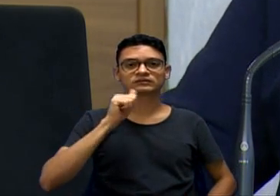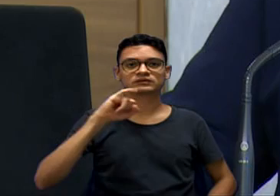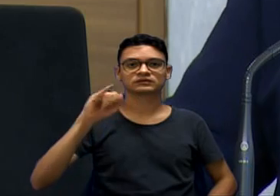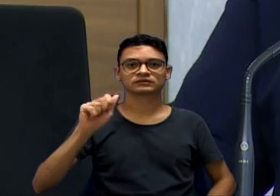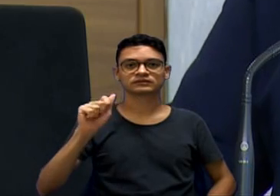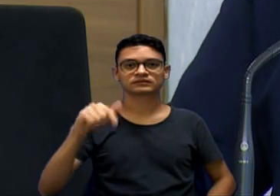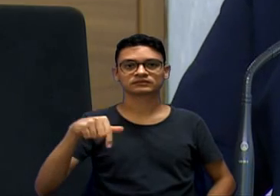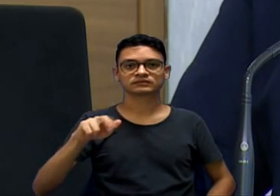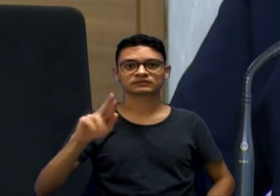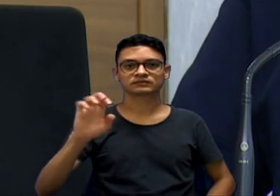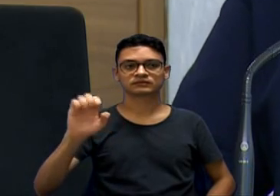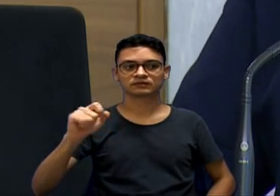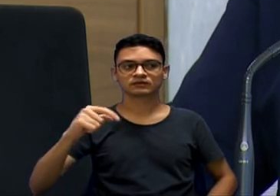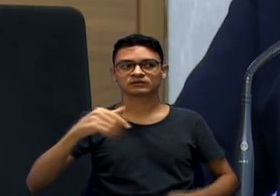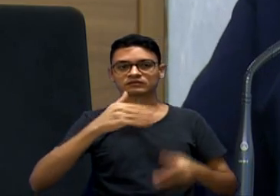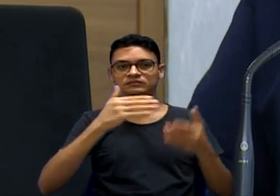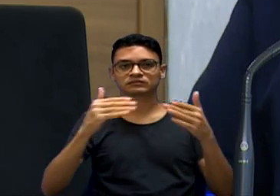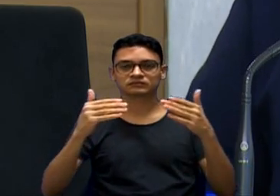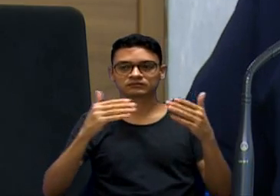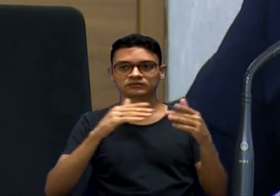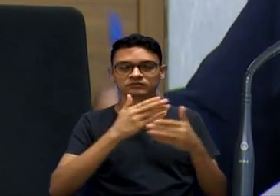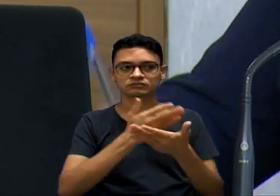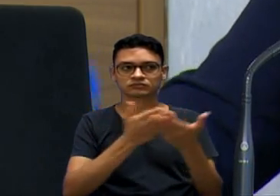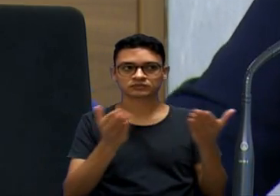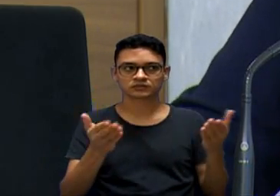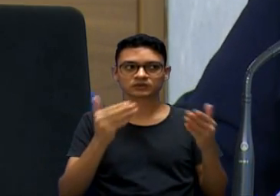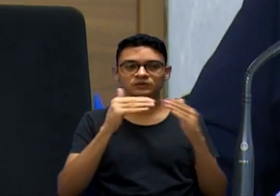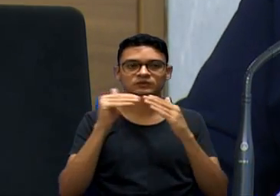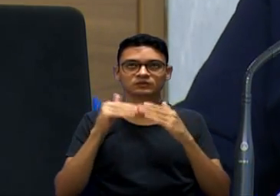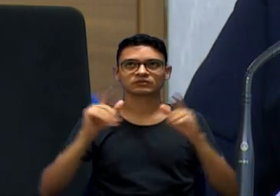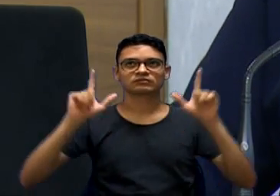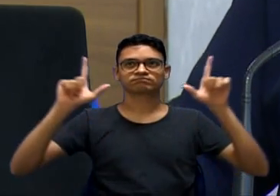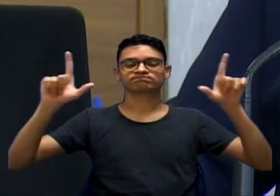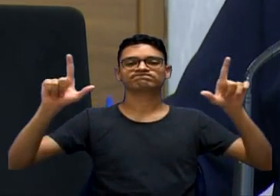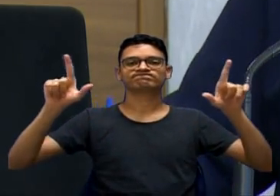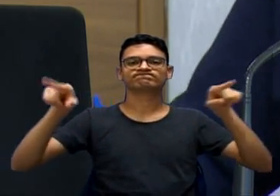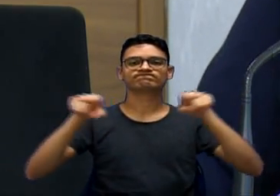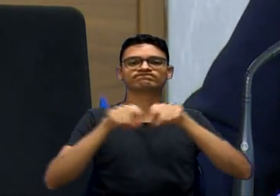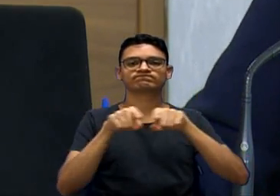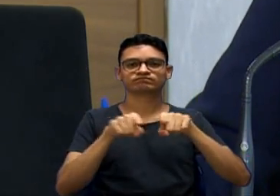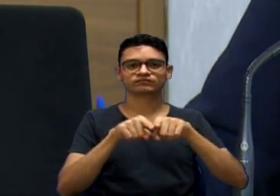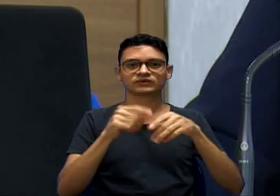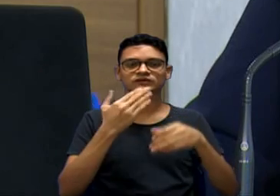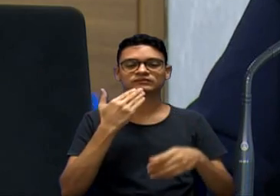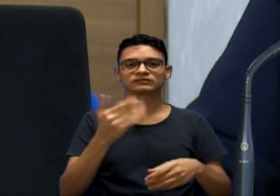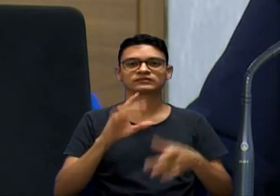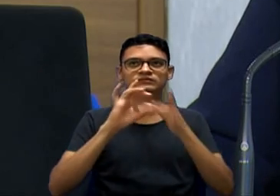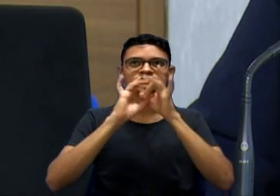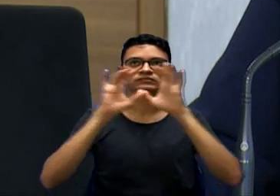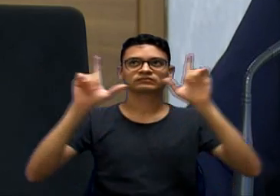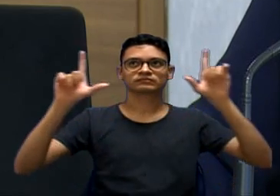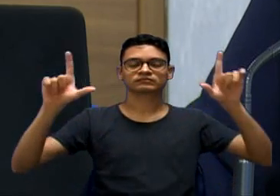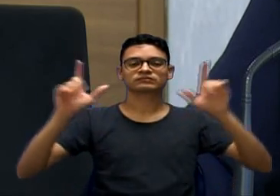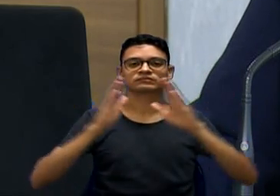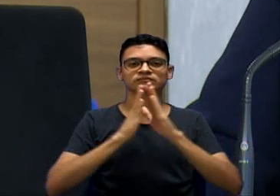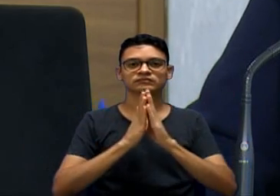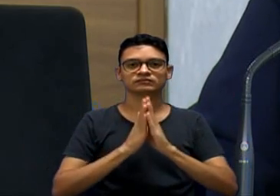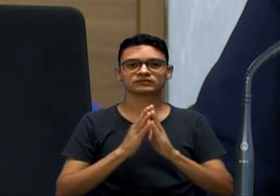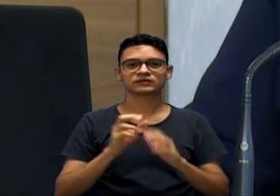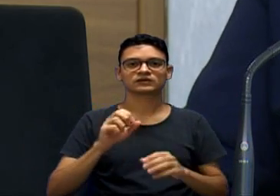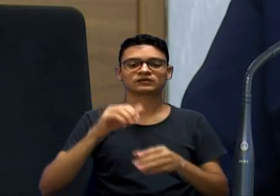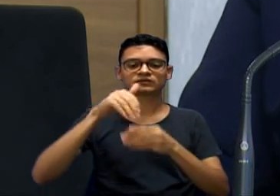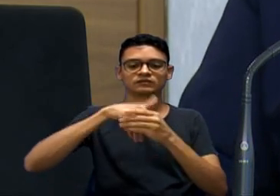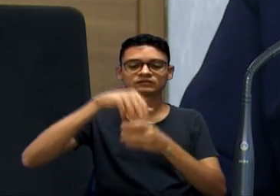Eu coloco em votação, os vereadores concordam. É no painel também esse daqui. Eu gostaria que abrisse o painel também, essa votação. Voto